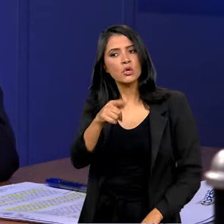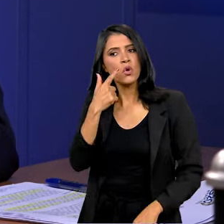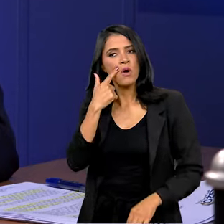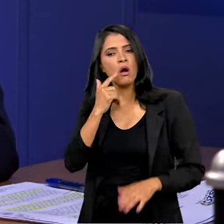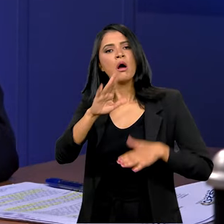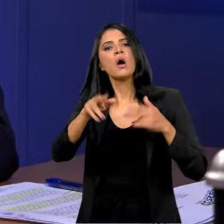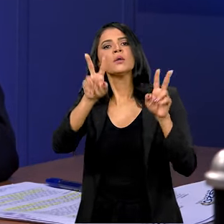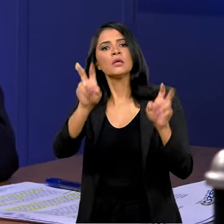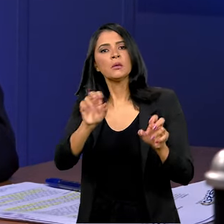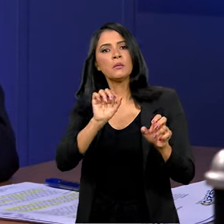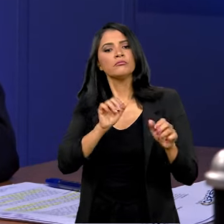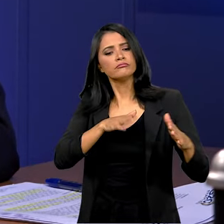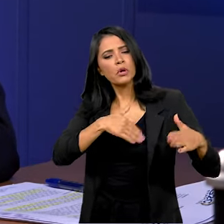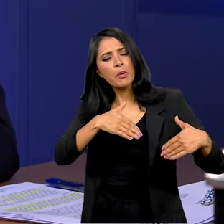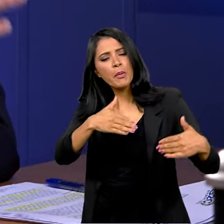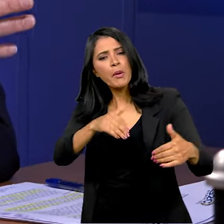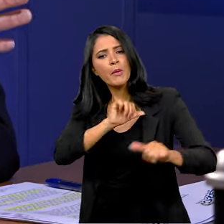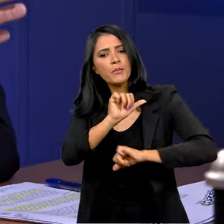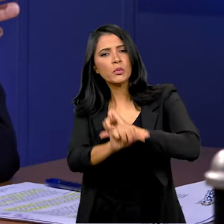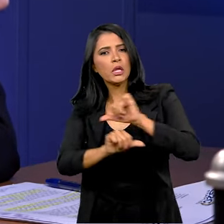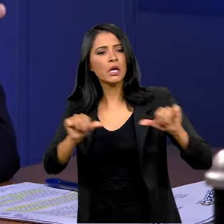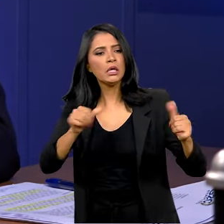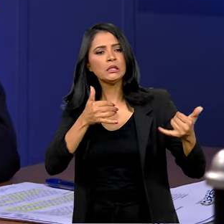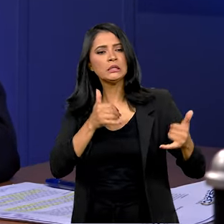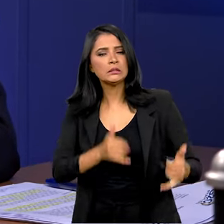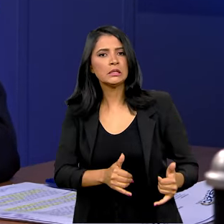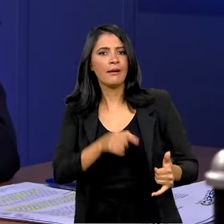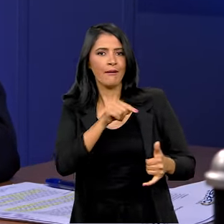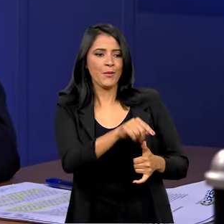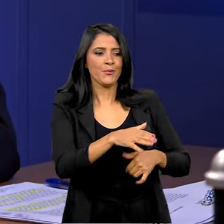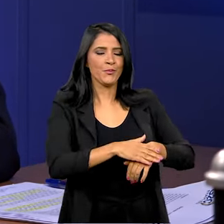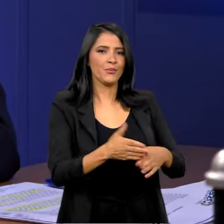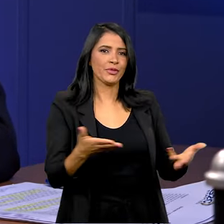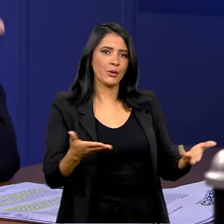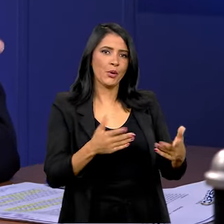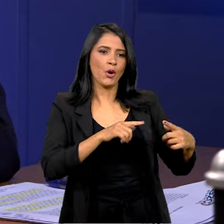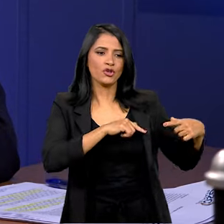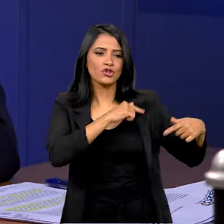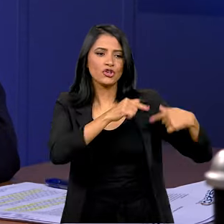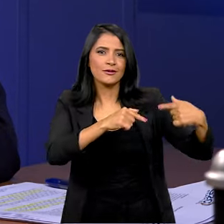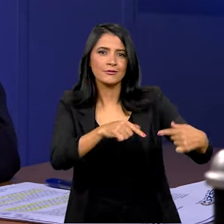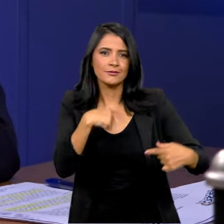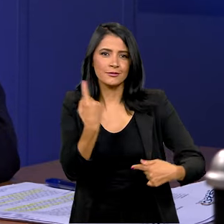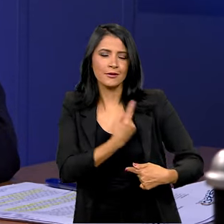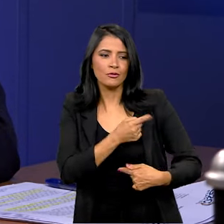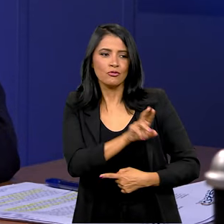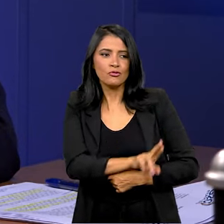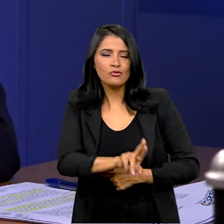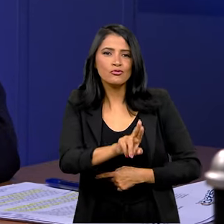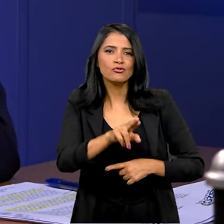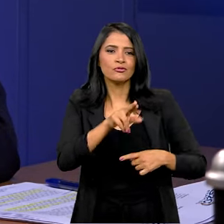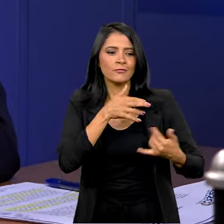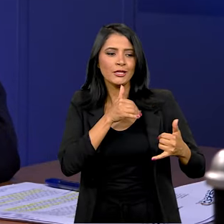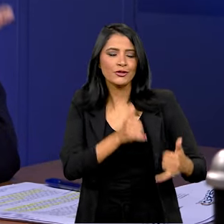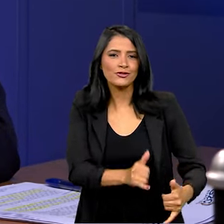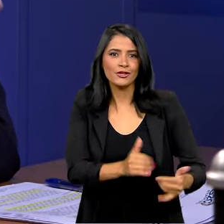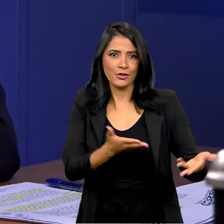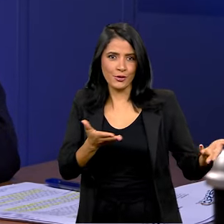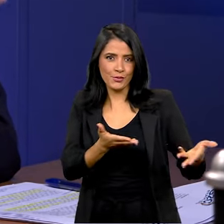transição energética de sairmos de uma condição onde a nossa geração e o uso de energia